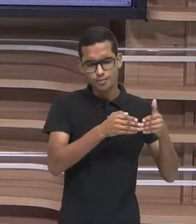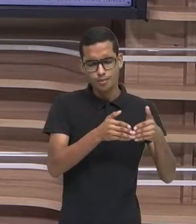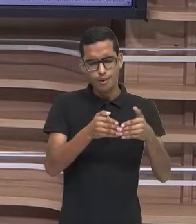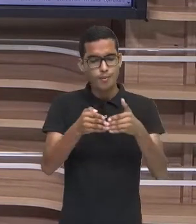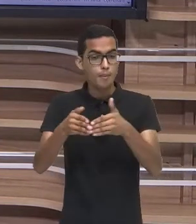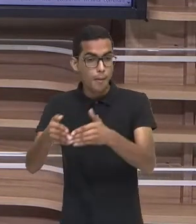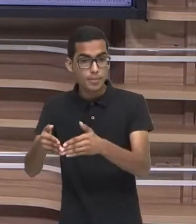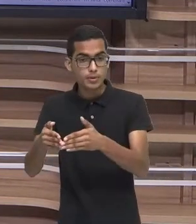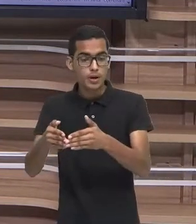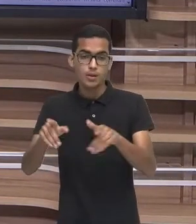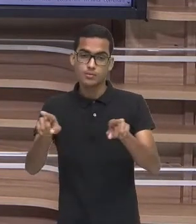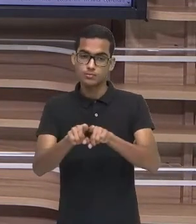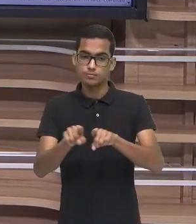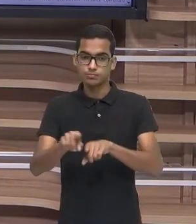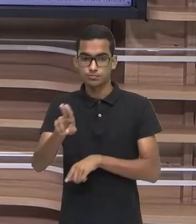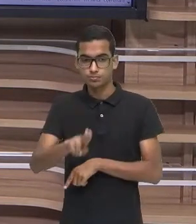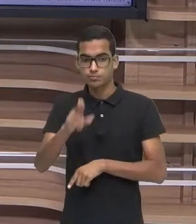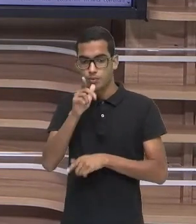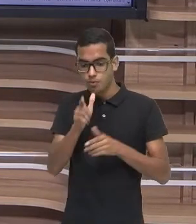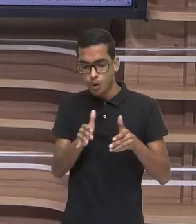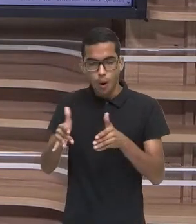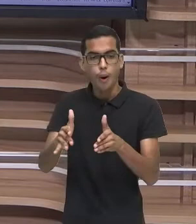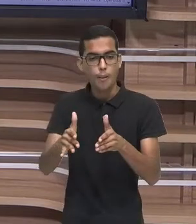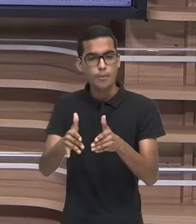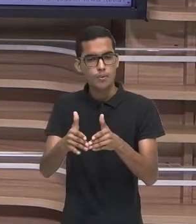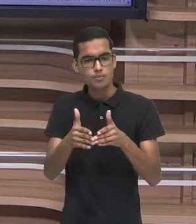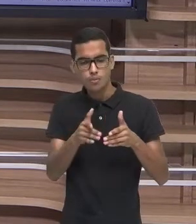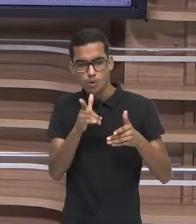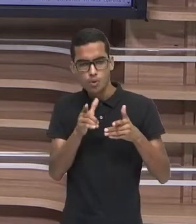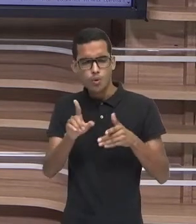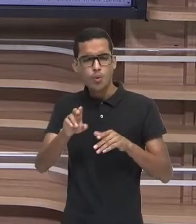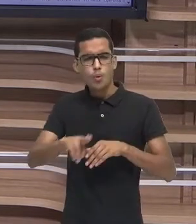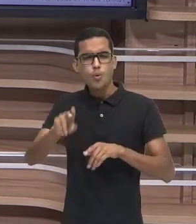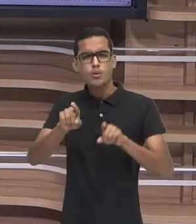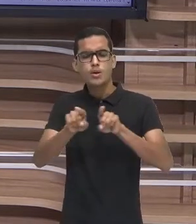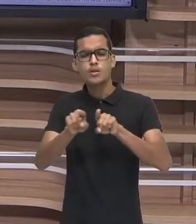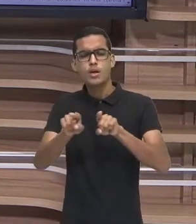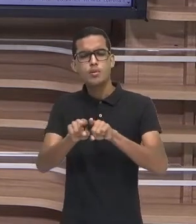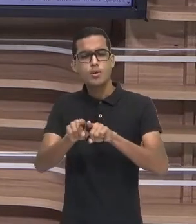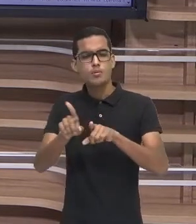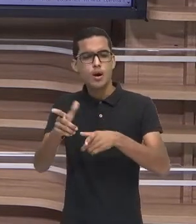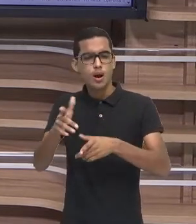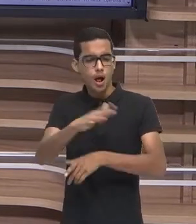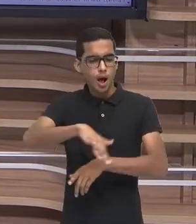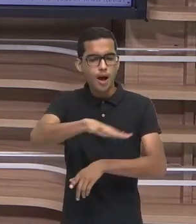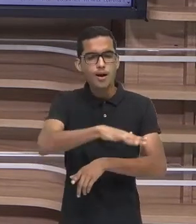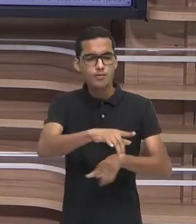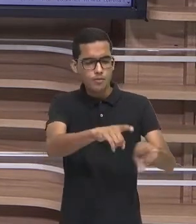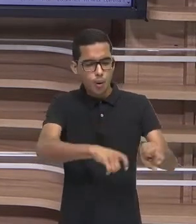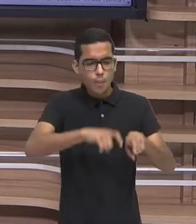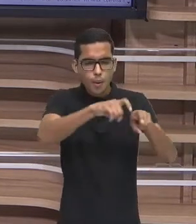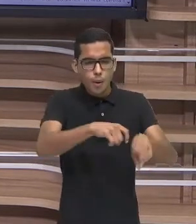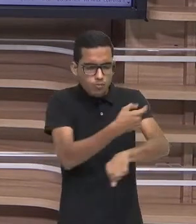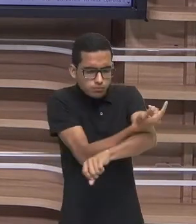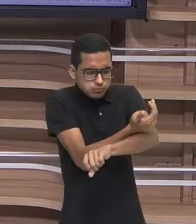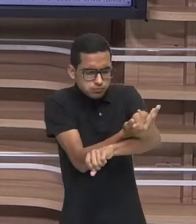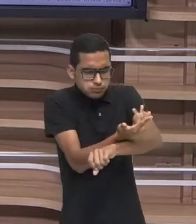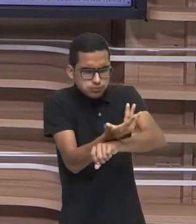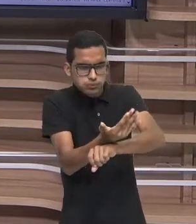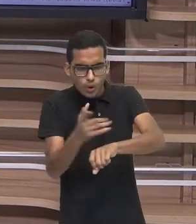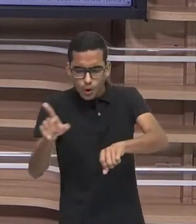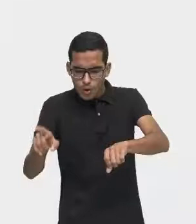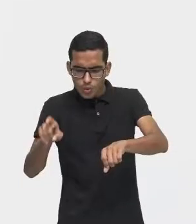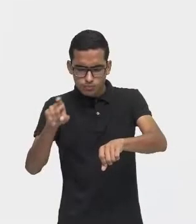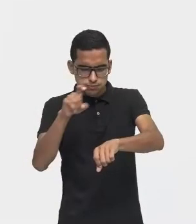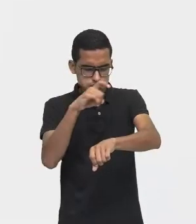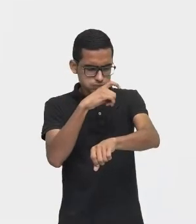que os rios vão ser utilizados como a irrigação para a agricultura, que vai ajudar bastante, tá? Então,